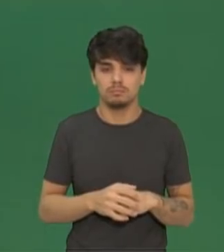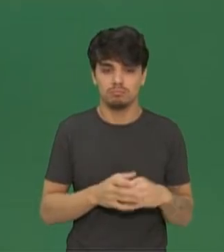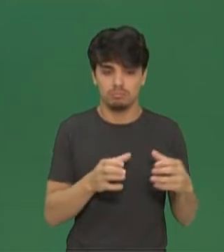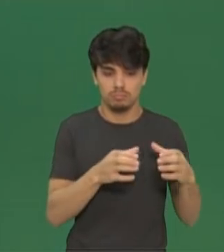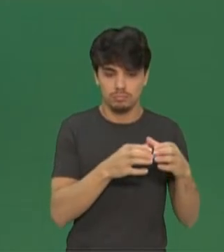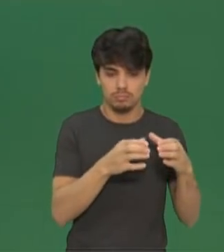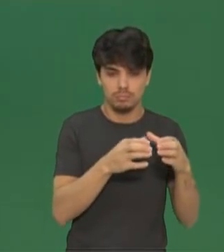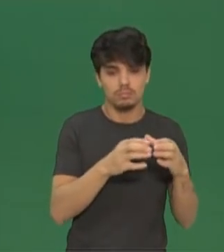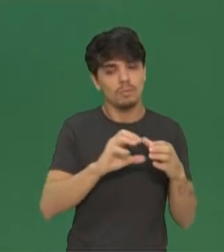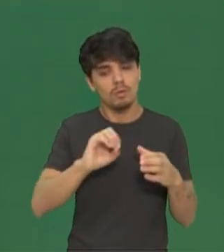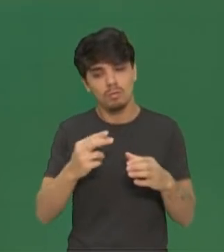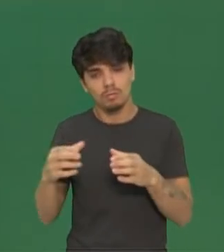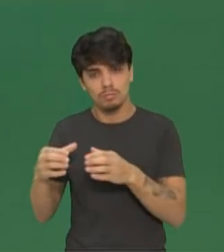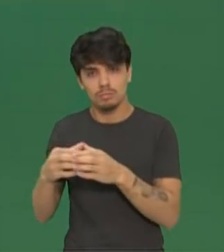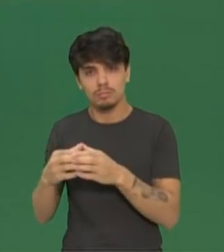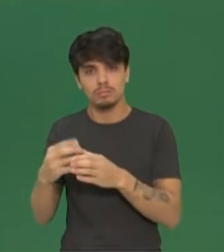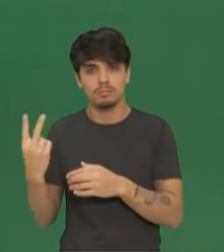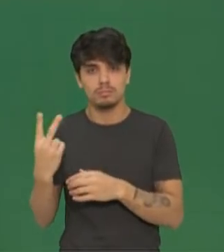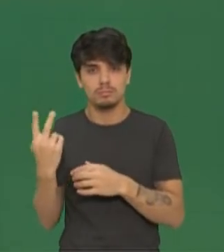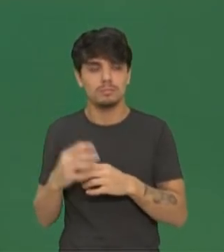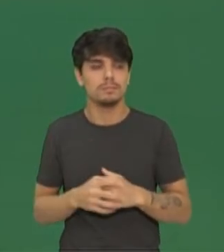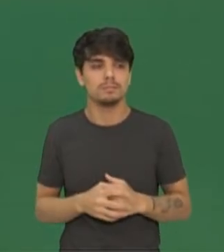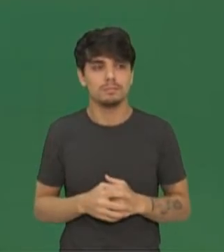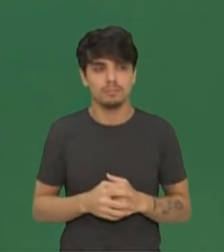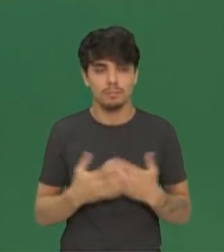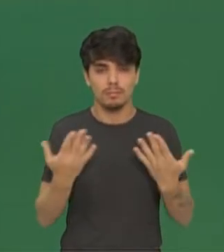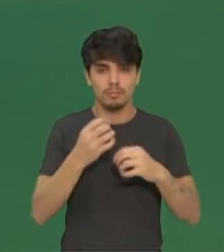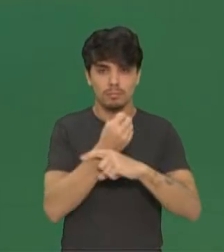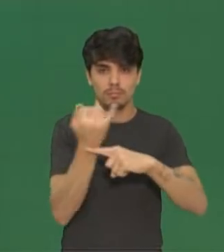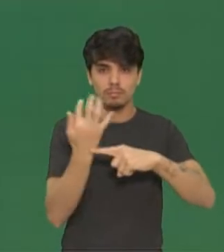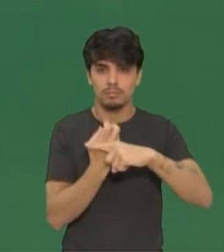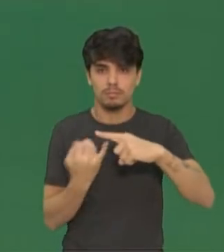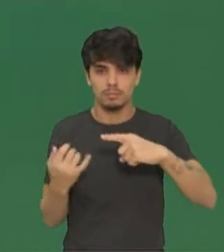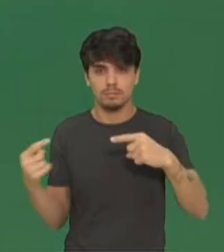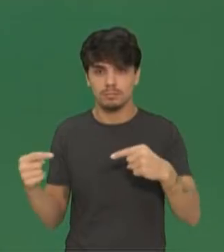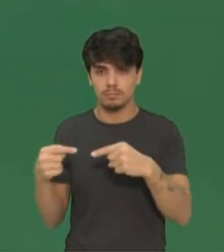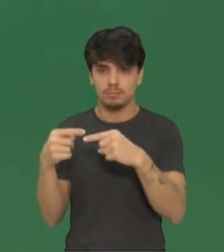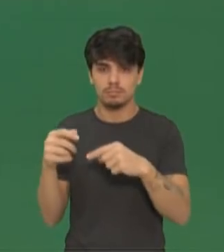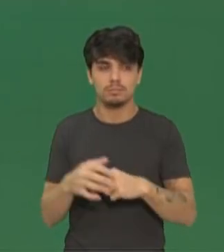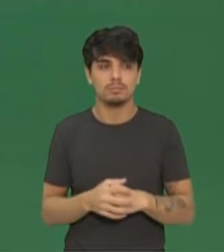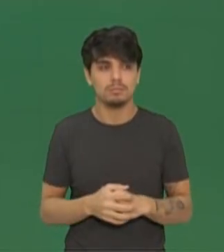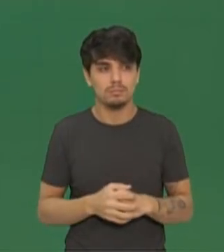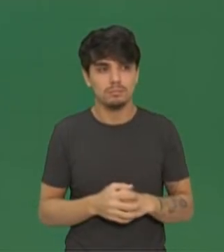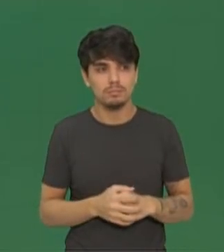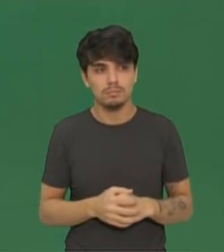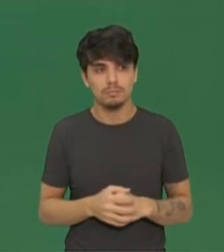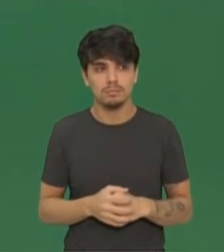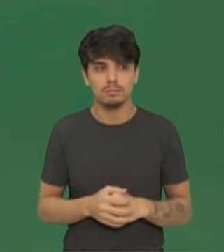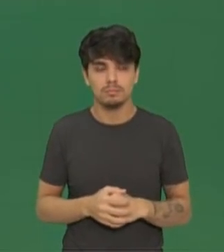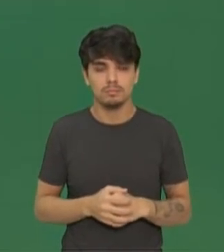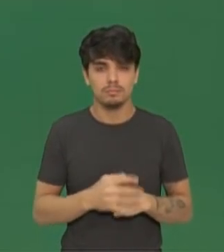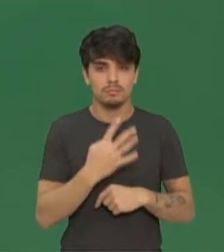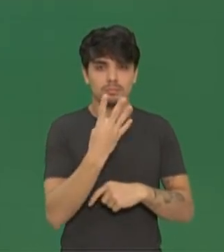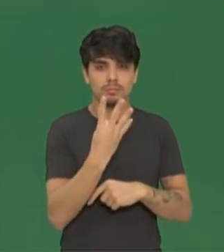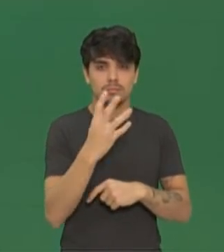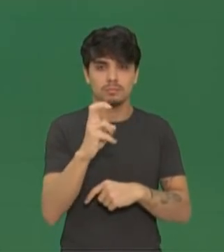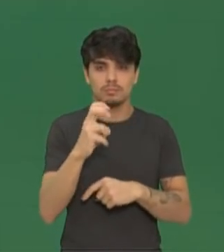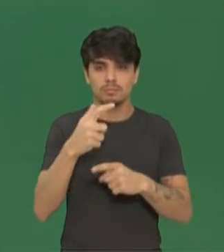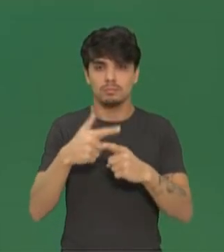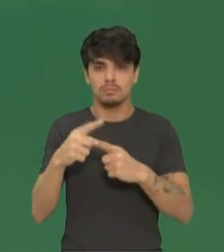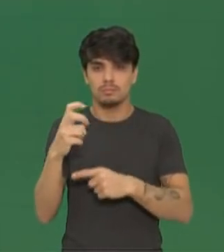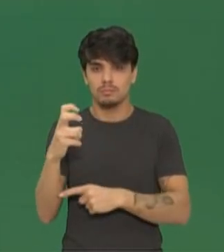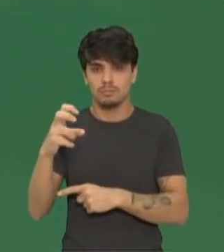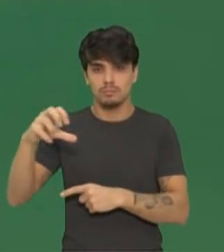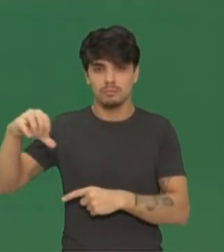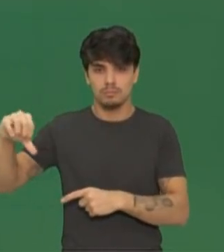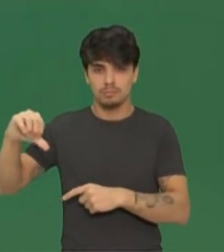membro. E agora vamos fazer as frações equivalentes. 45 divididos por 5 dá